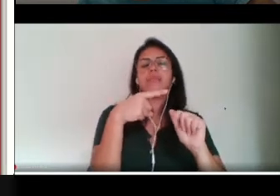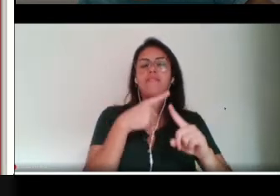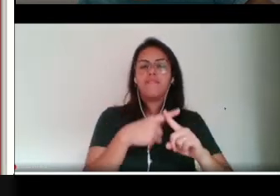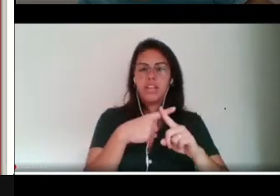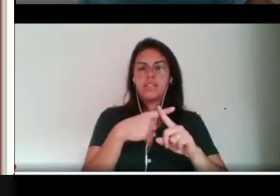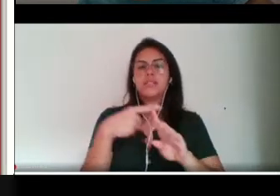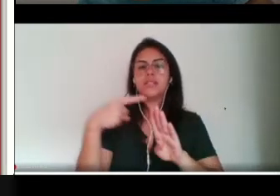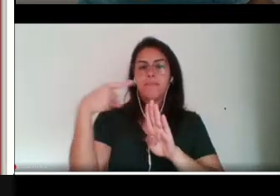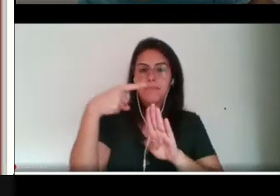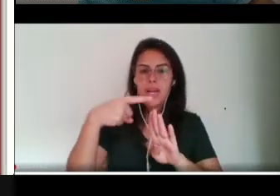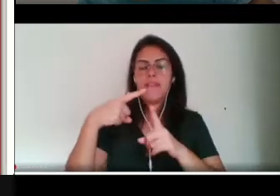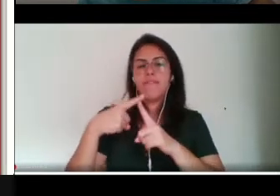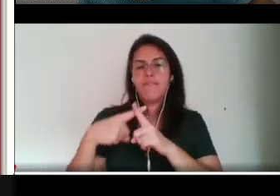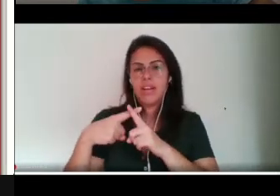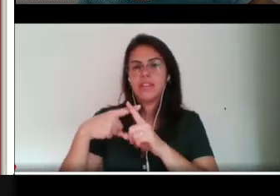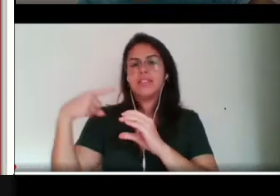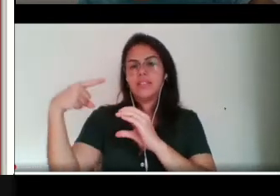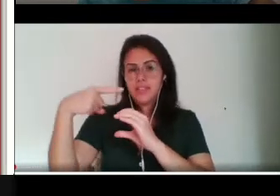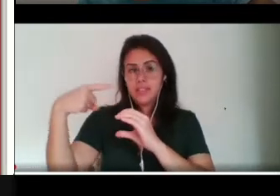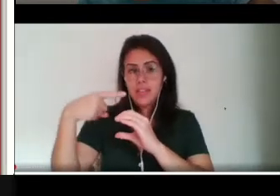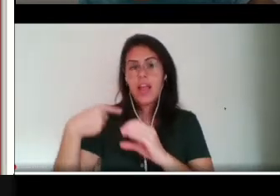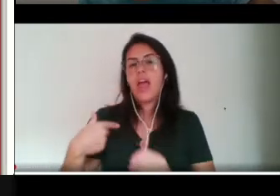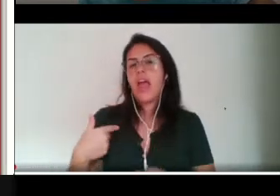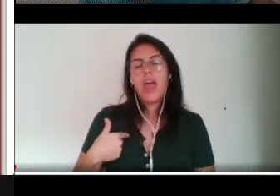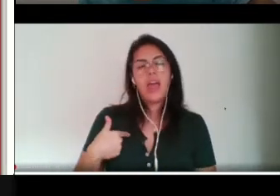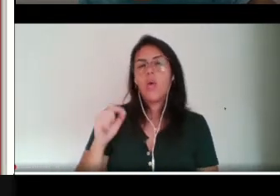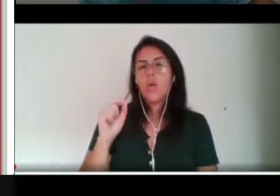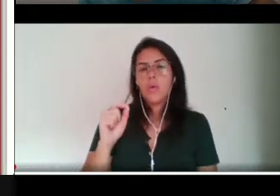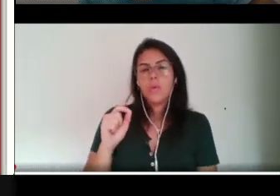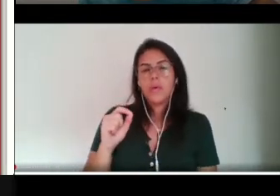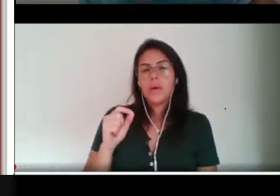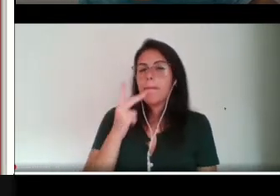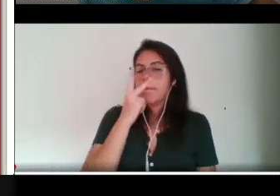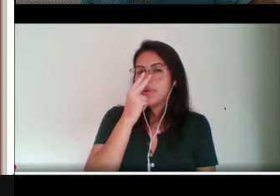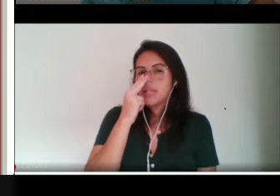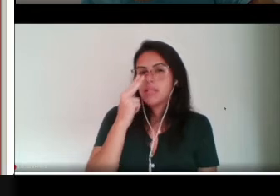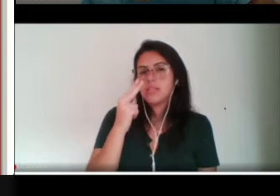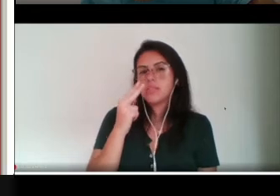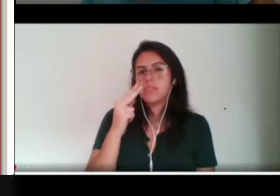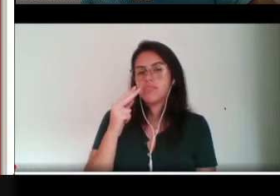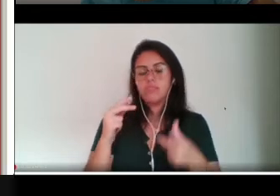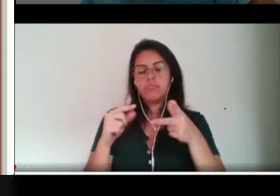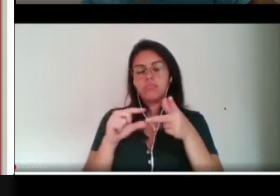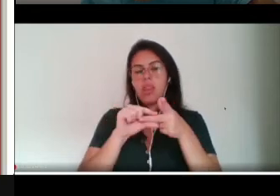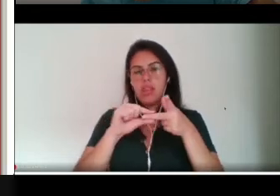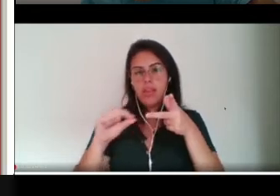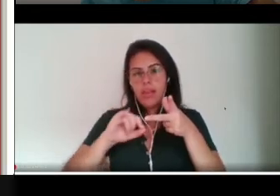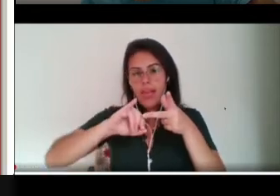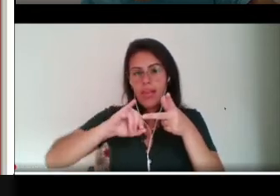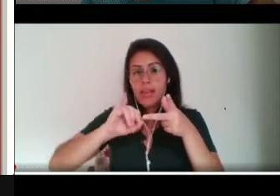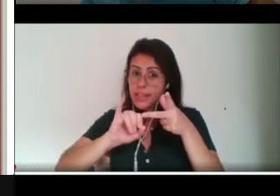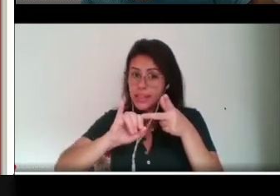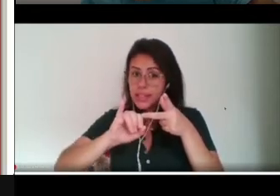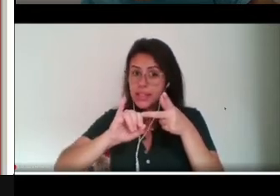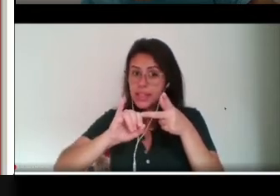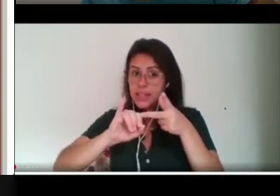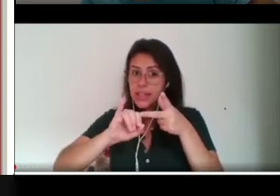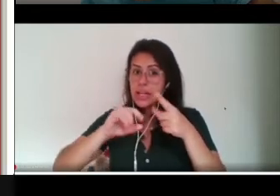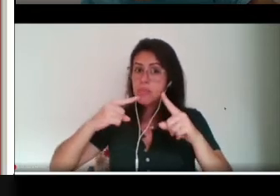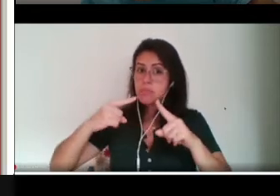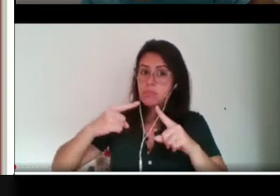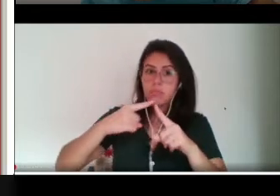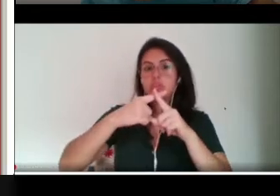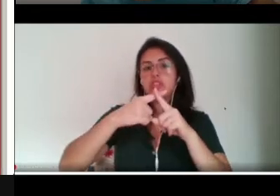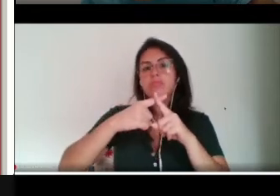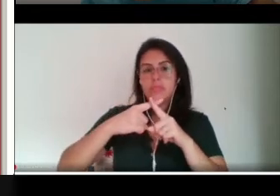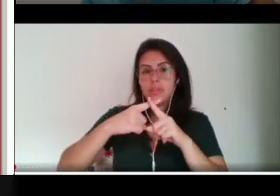né? Eu peguei alguma coisa na direção I, né? E multipliquei por fiz o produto vetorial de